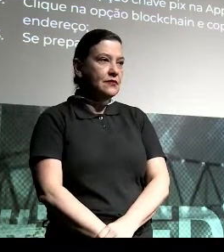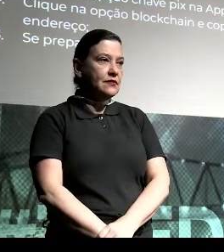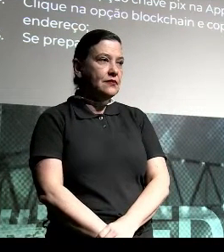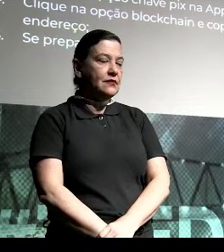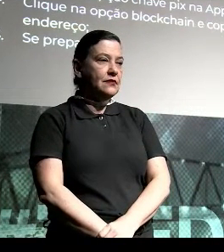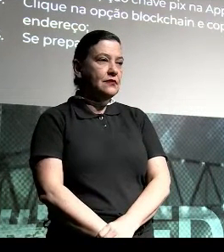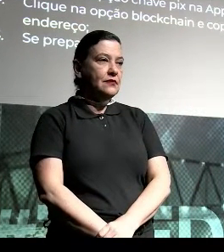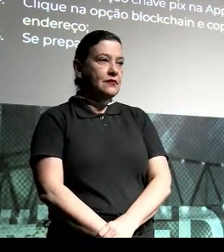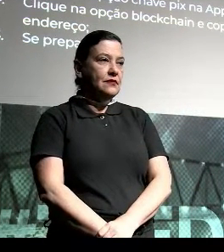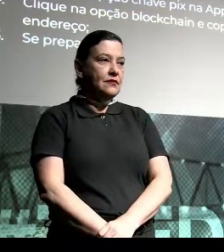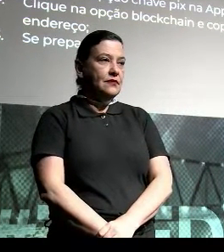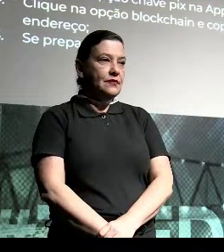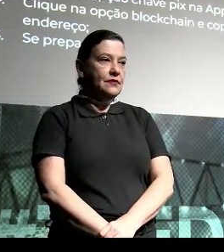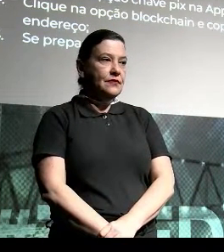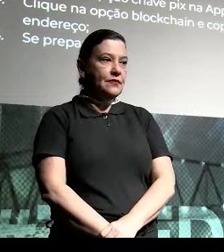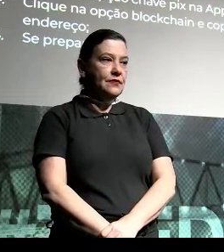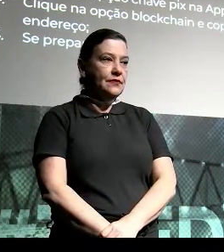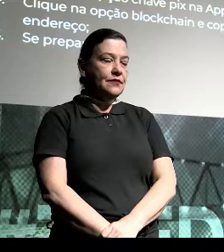Sim.